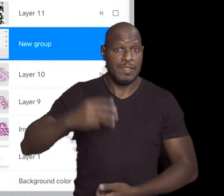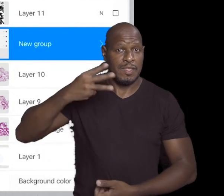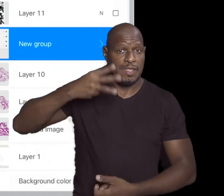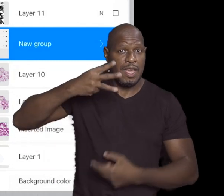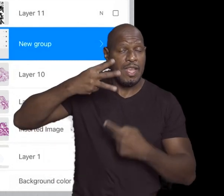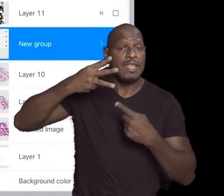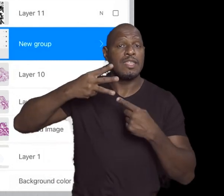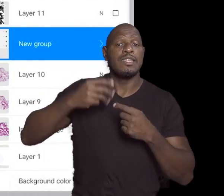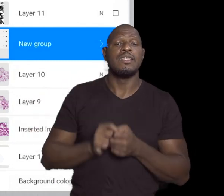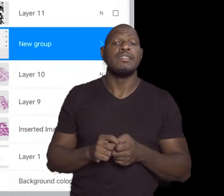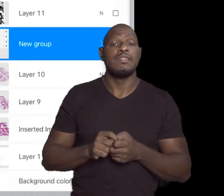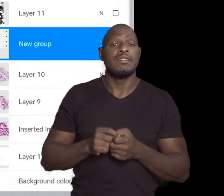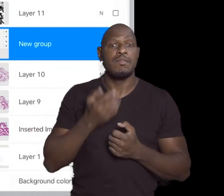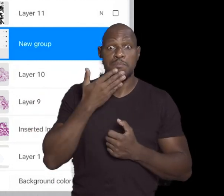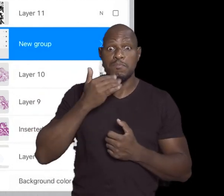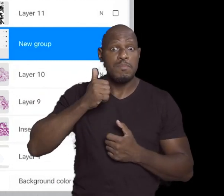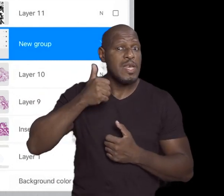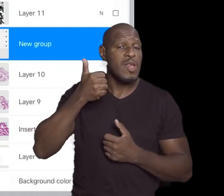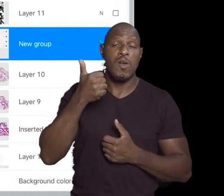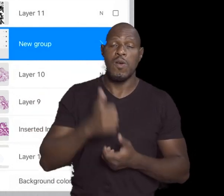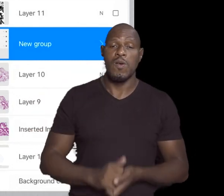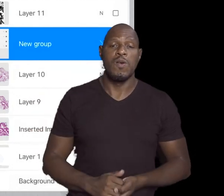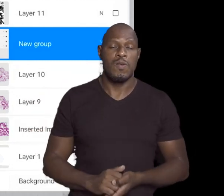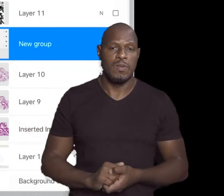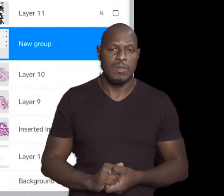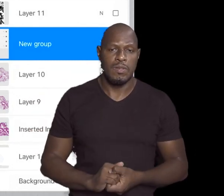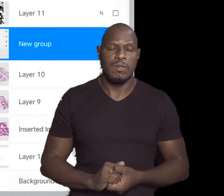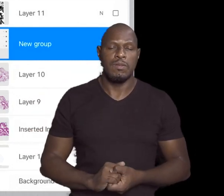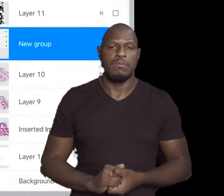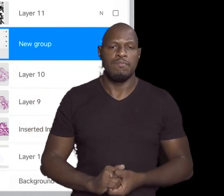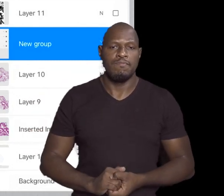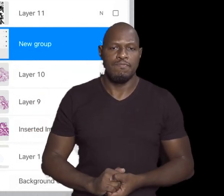Um terceiro esboço definindo melhor ainda